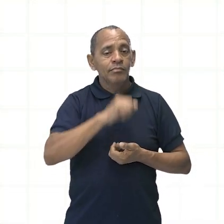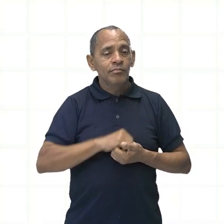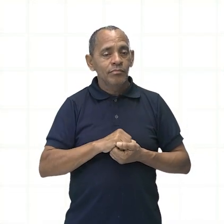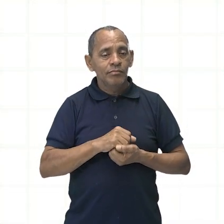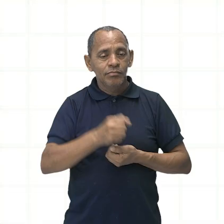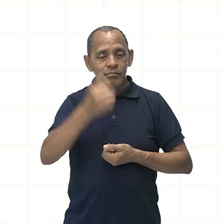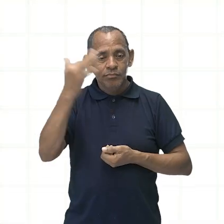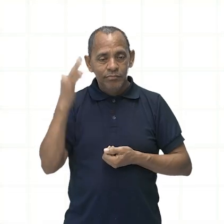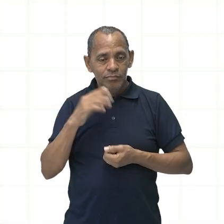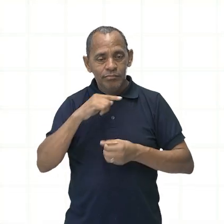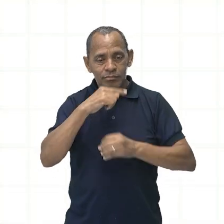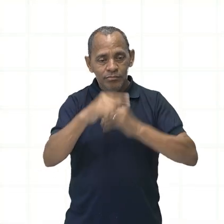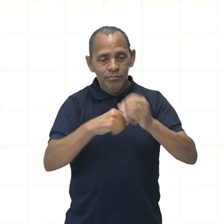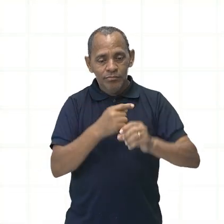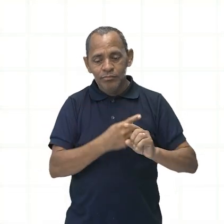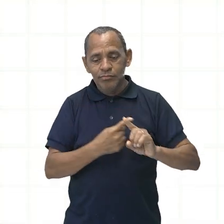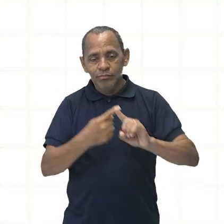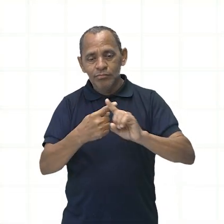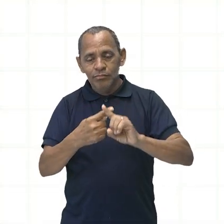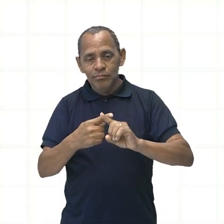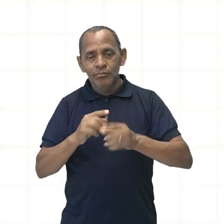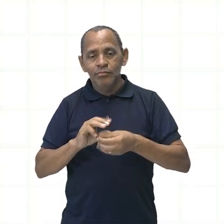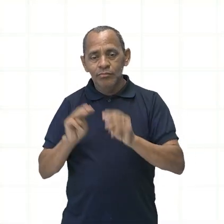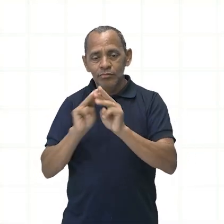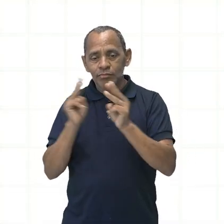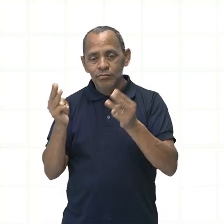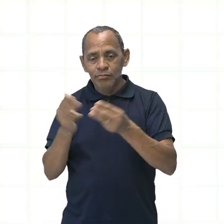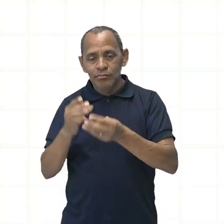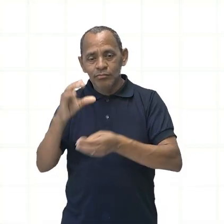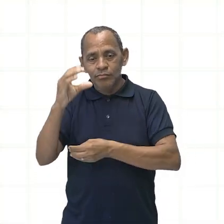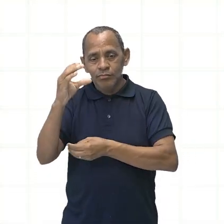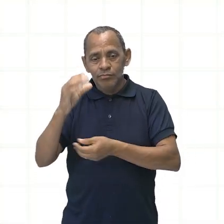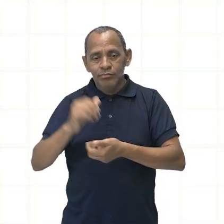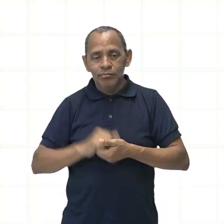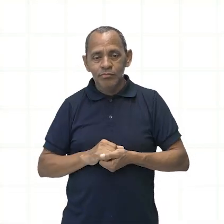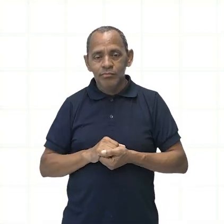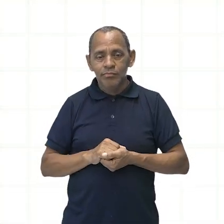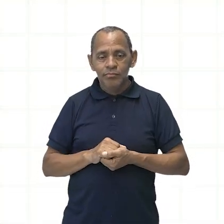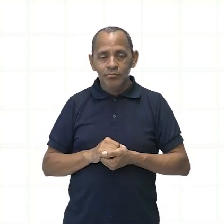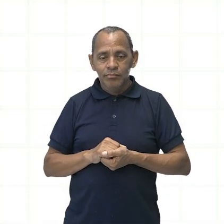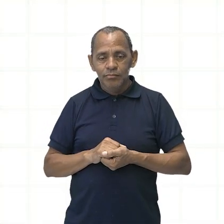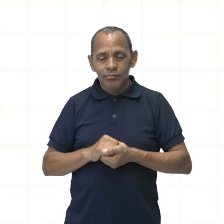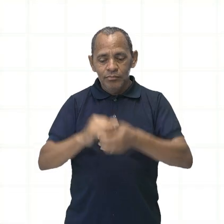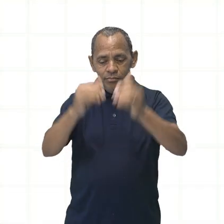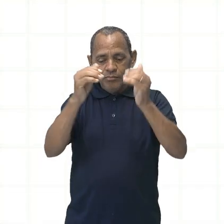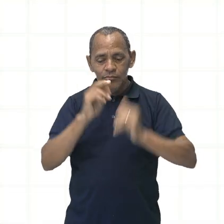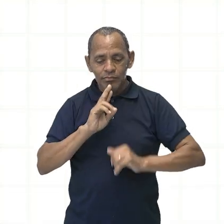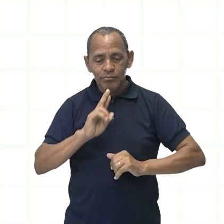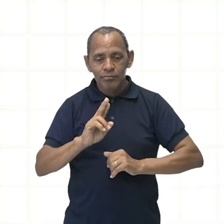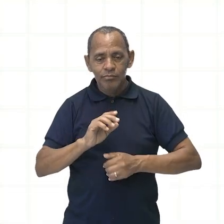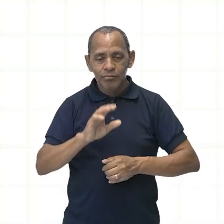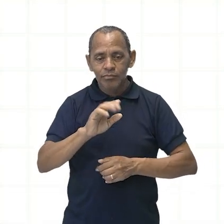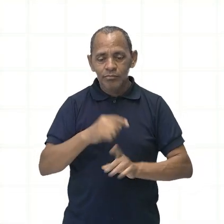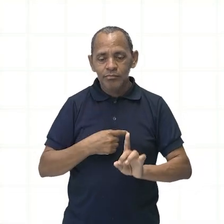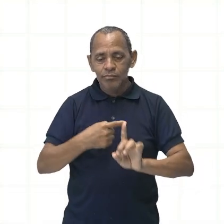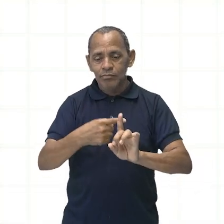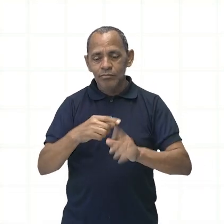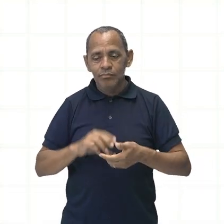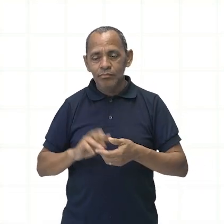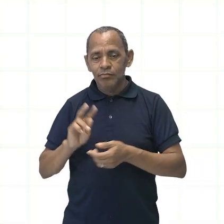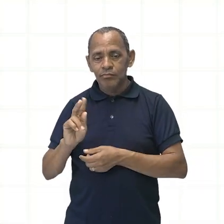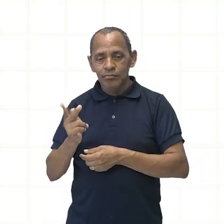átomos, multiplicamos pela massa atômica do carbono. Temos o primeiro valor. Mas, agora vamos para o